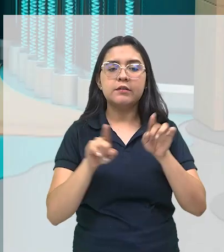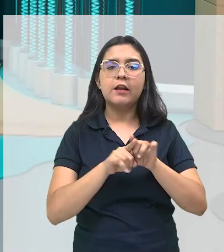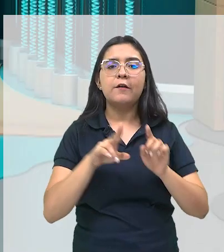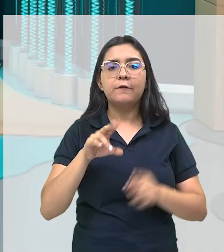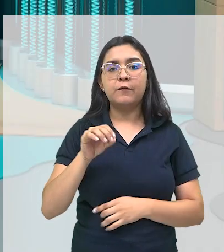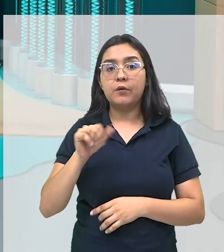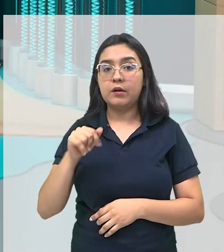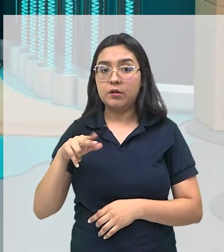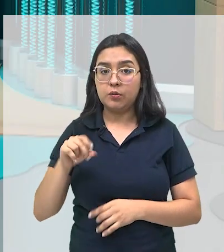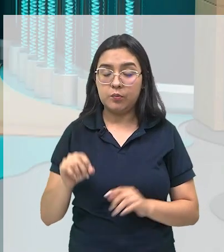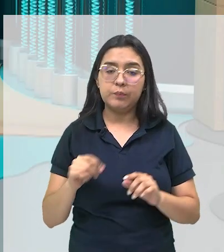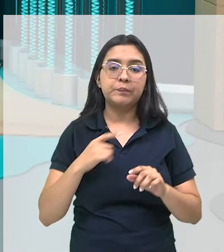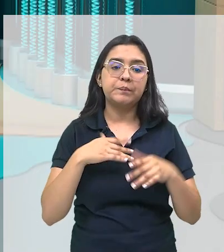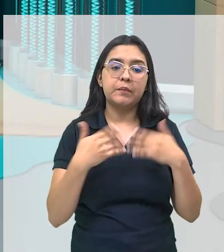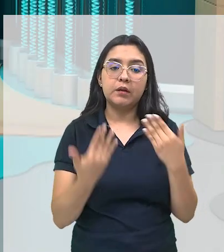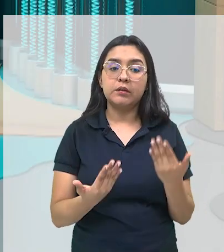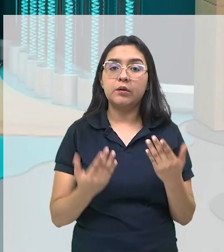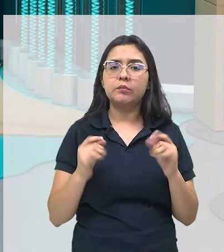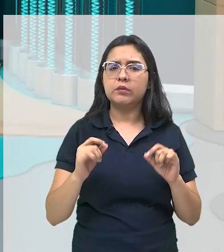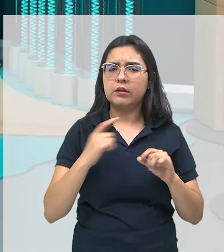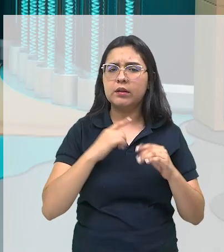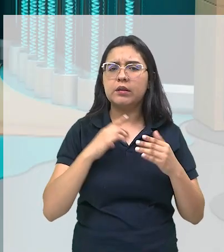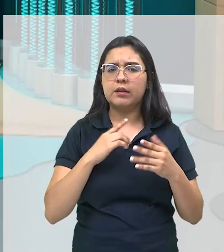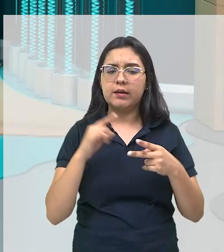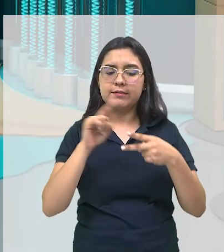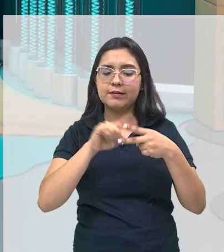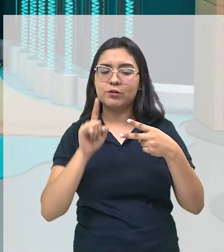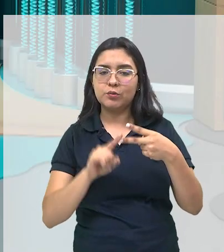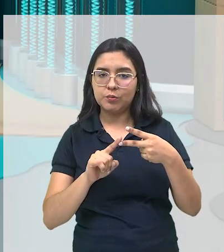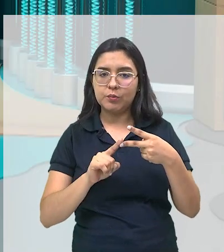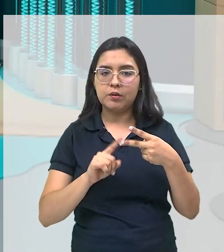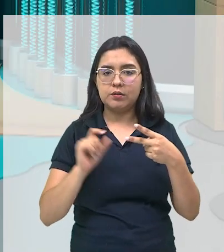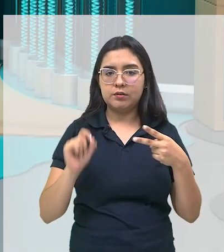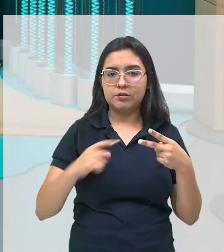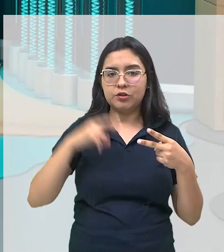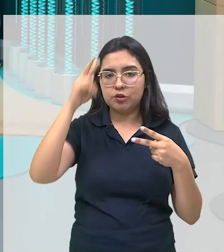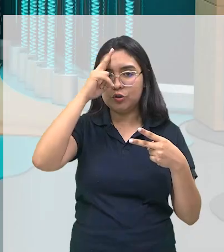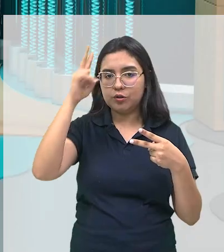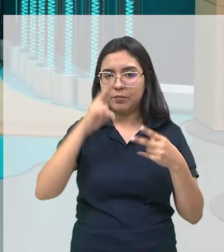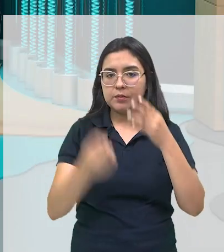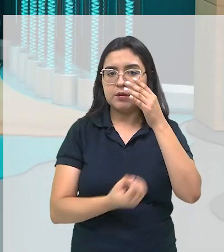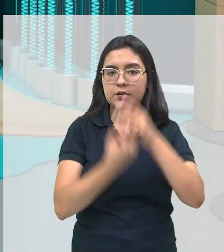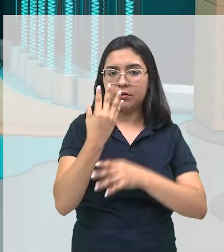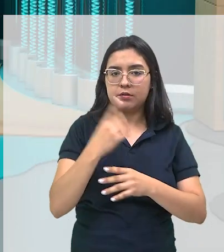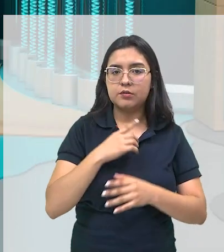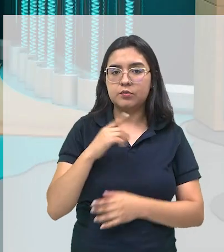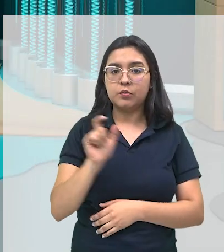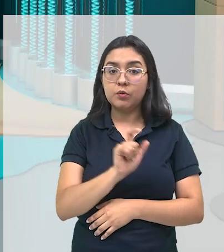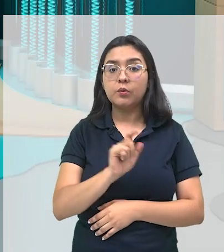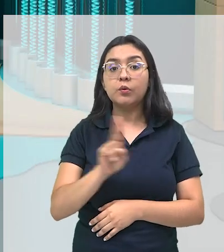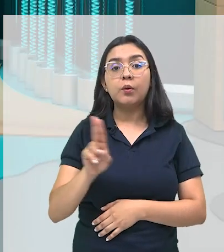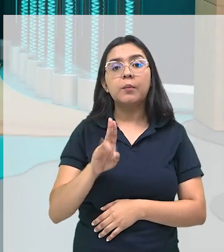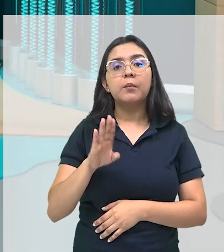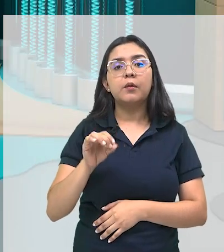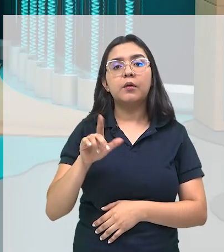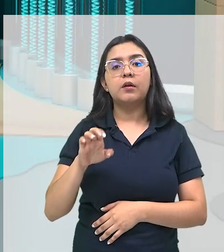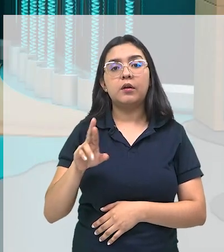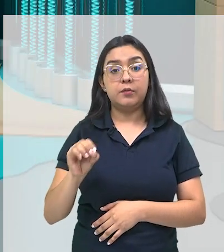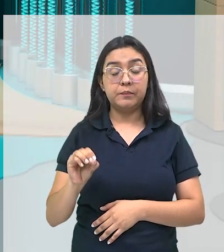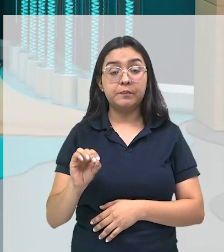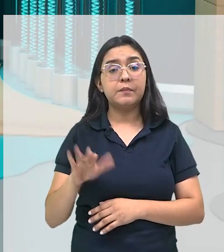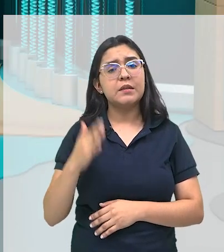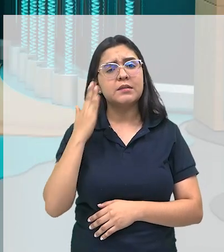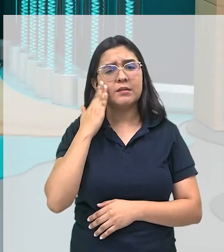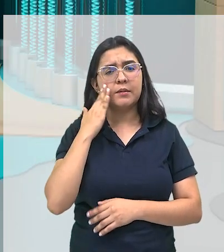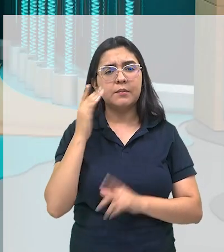né? Então, existem essas duas teorias para o surgimento do nome bolero. O que se sabe é que